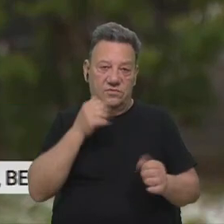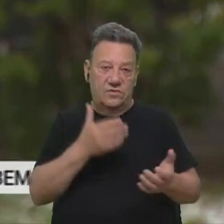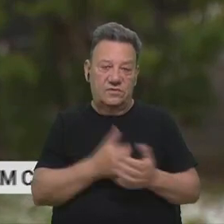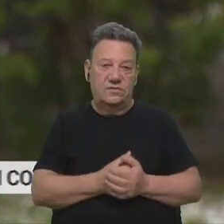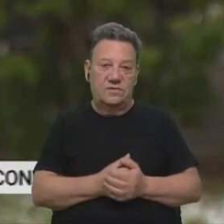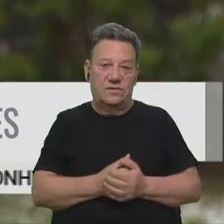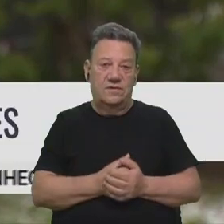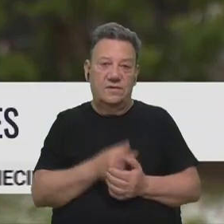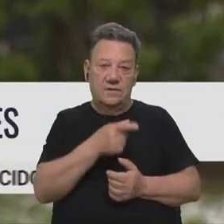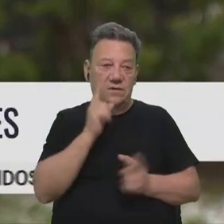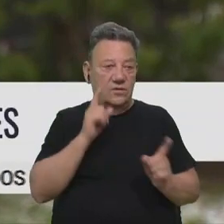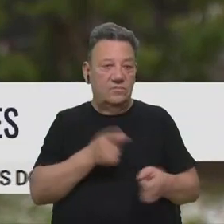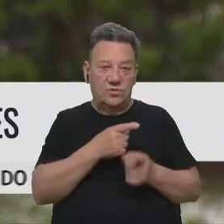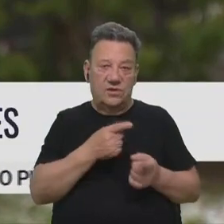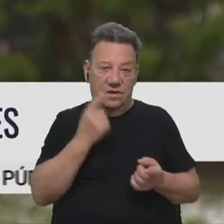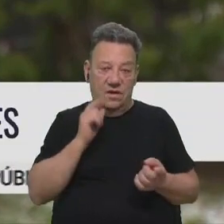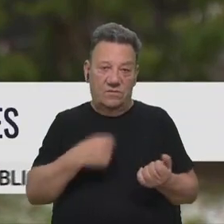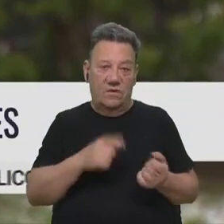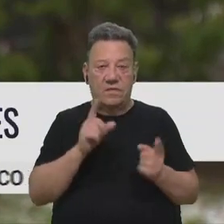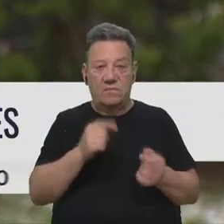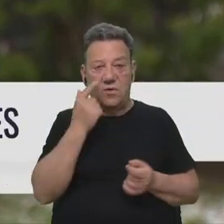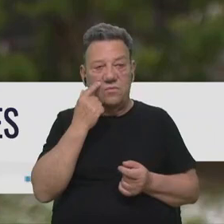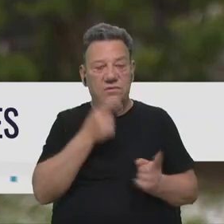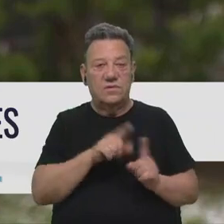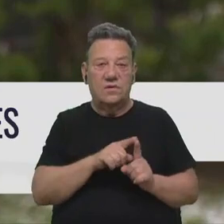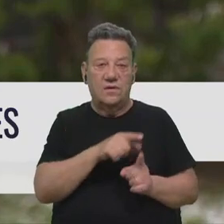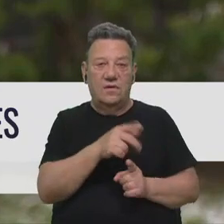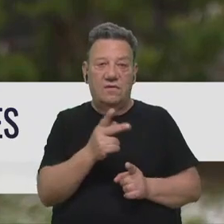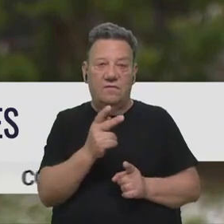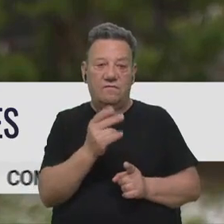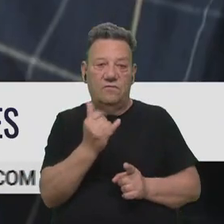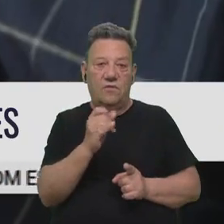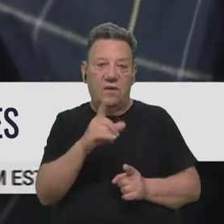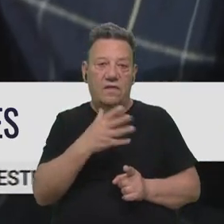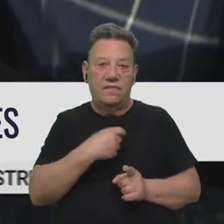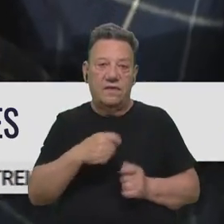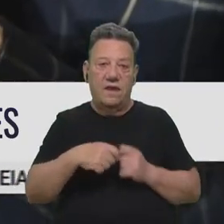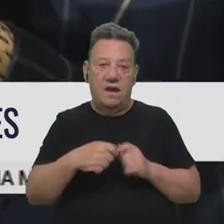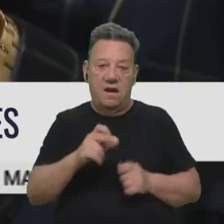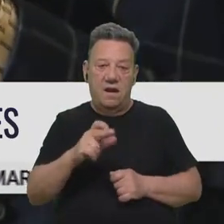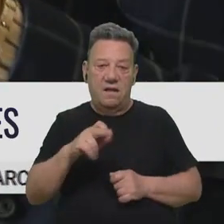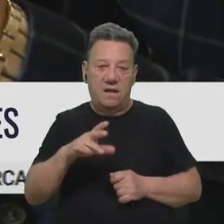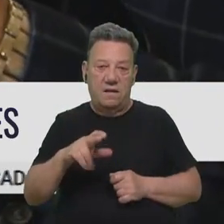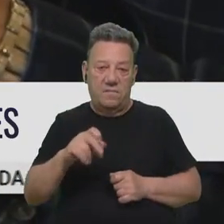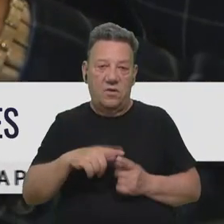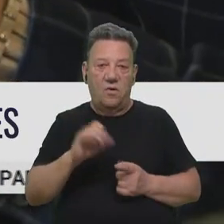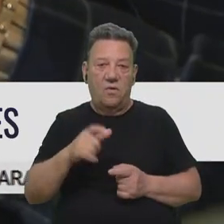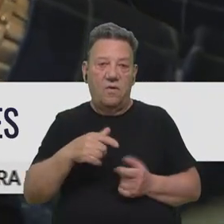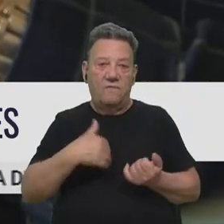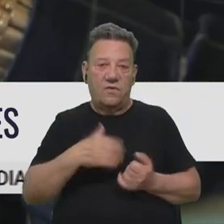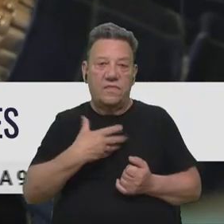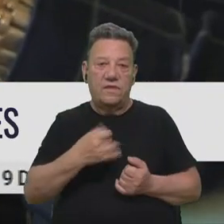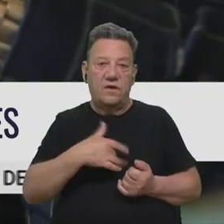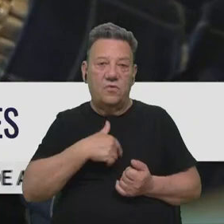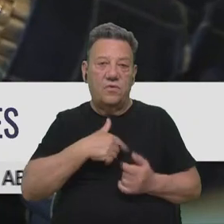Açores. Este instrumento musical é também conhecido como viola de arame ou viola de corações. Assumiu ao